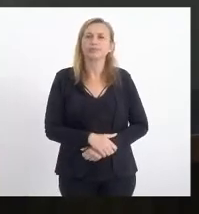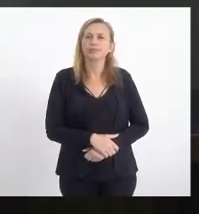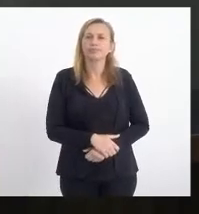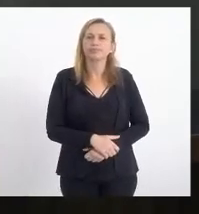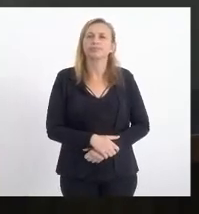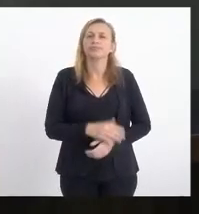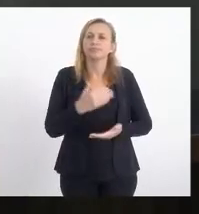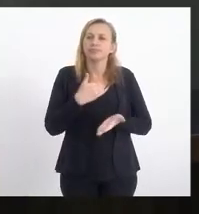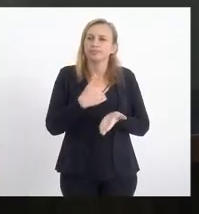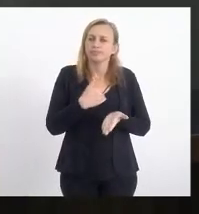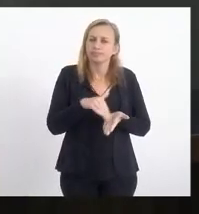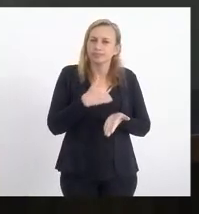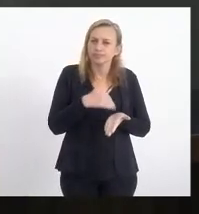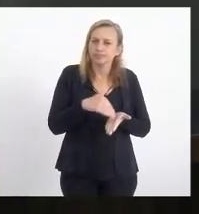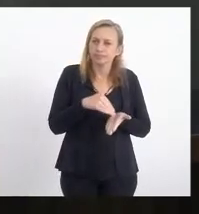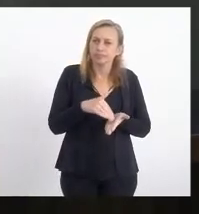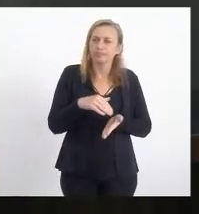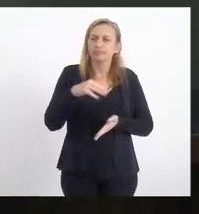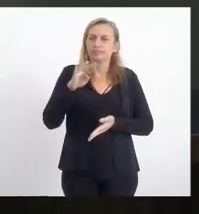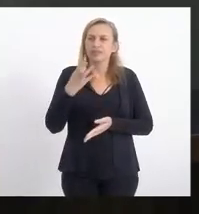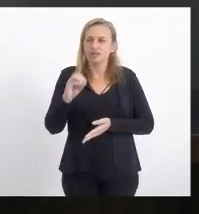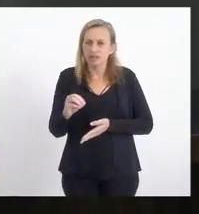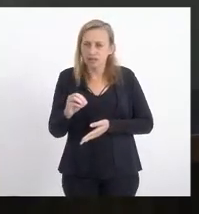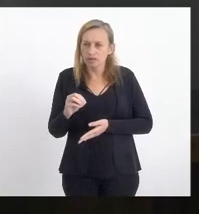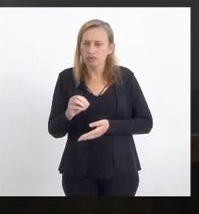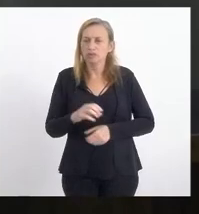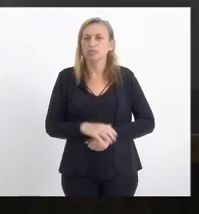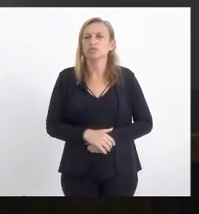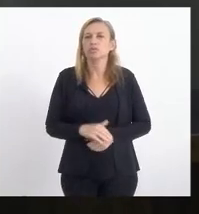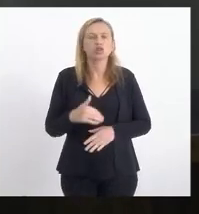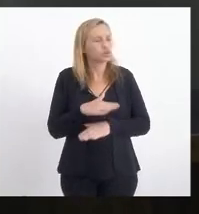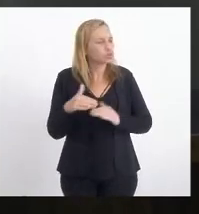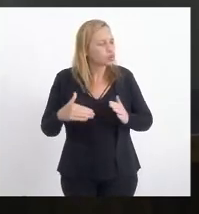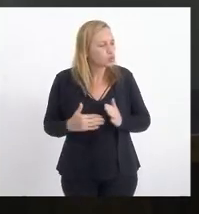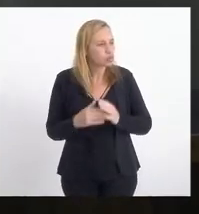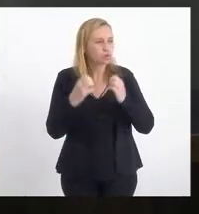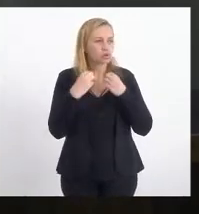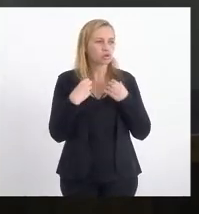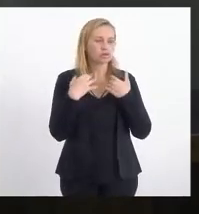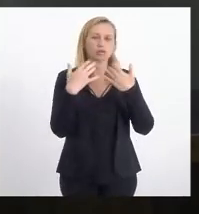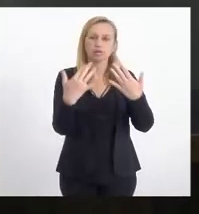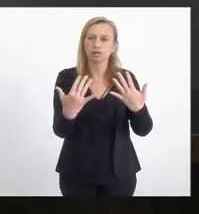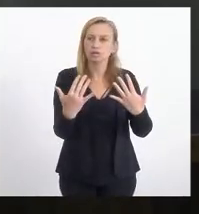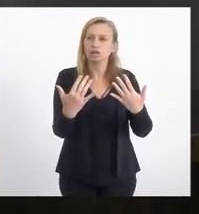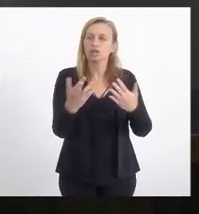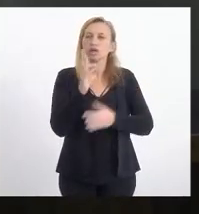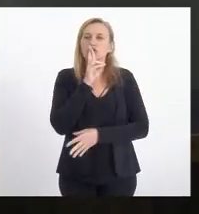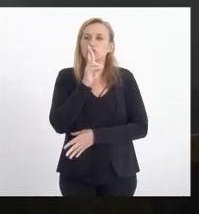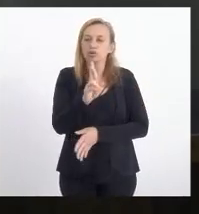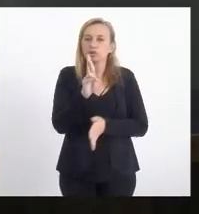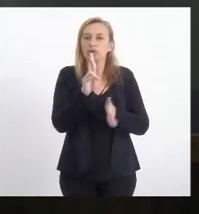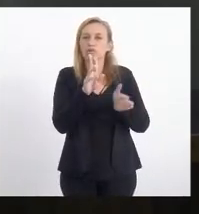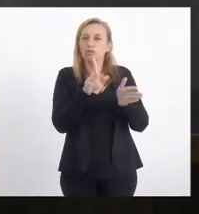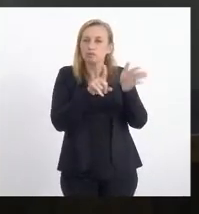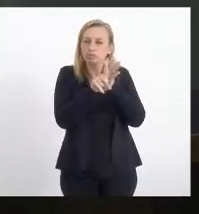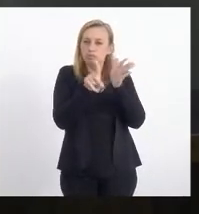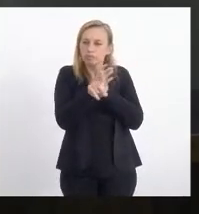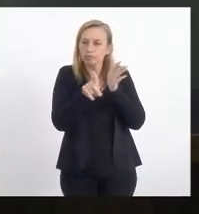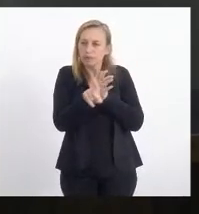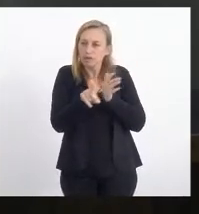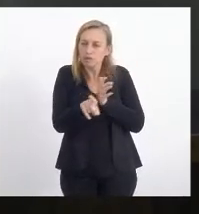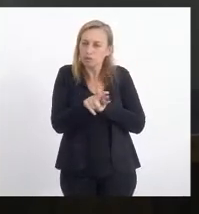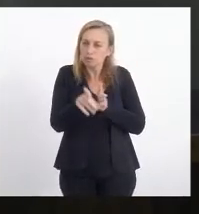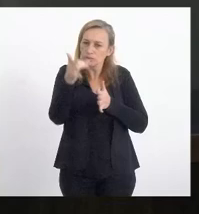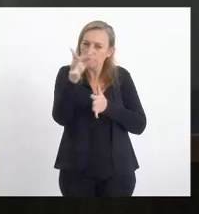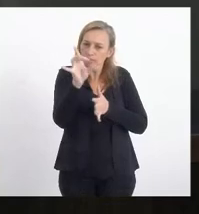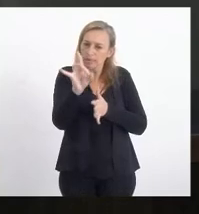secretário Sérgio Aureliano e Marcelo tiveram aqui em todas as audiências responderam uma a uma das